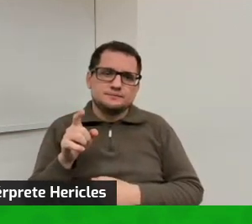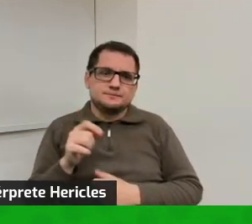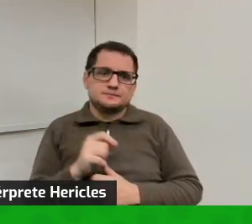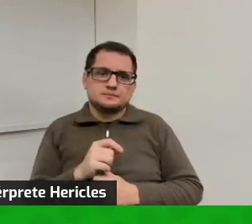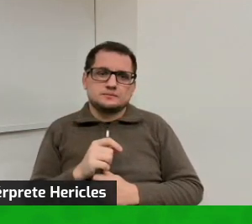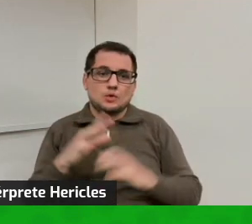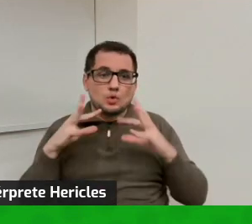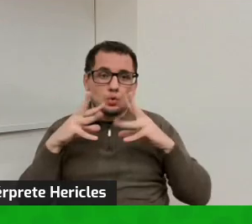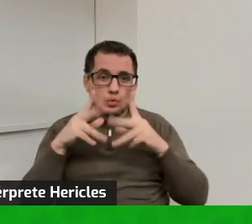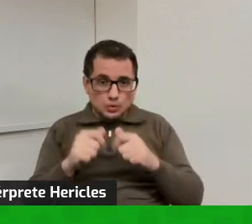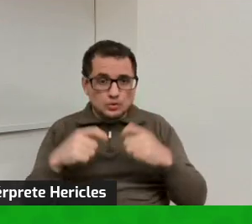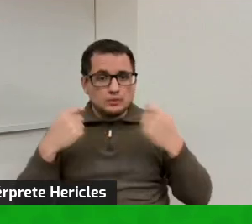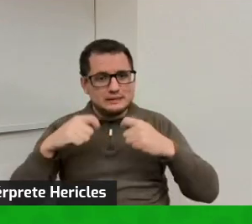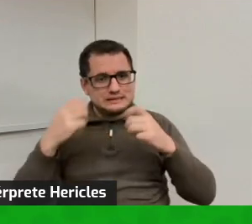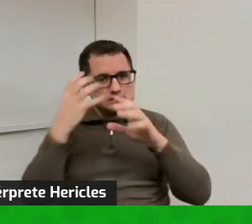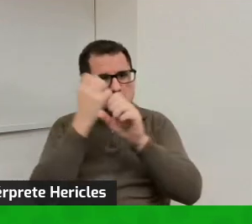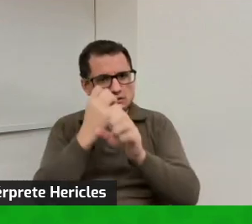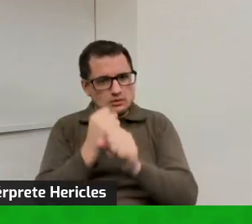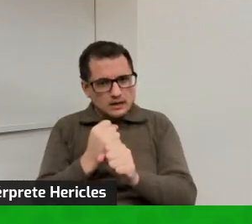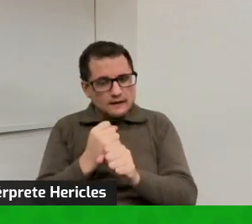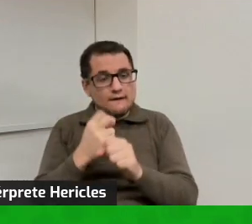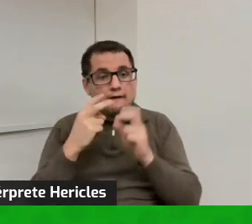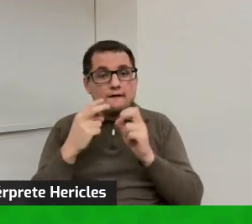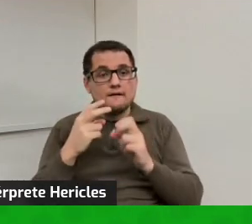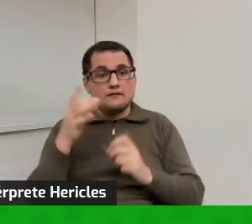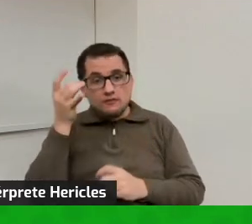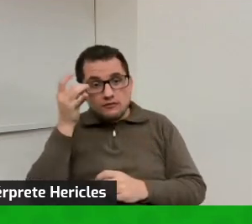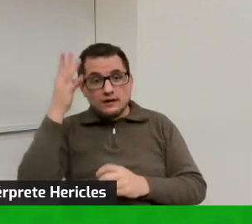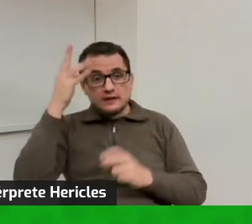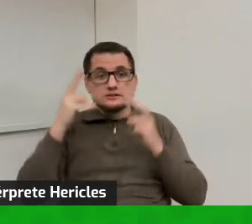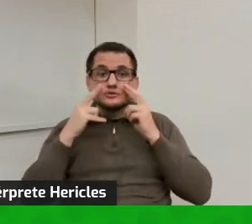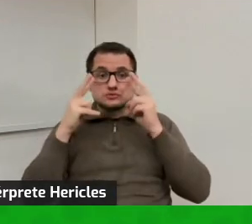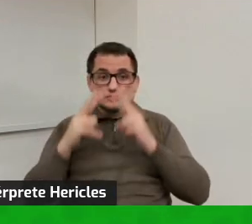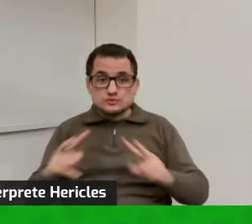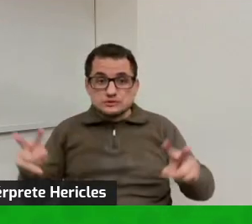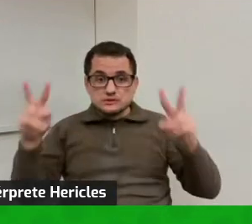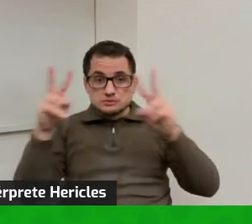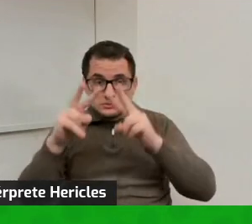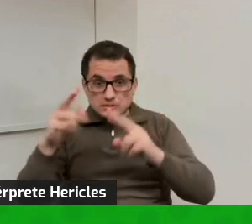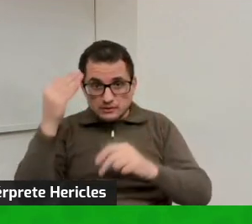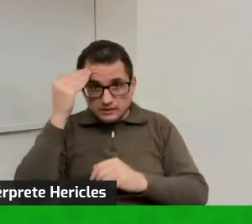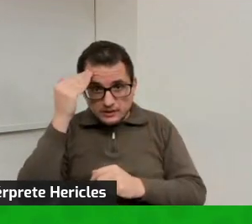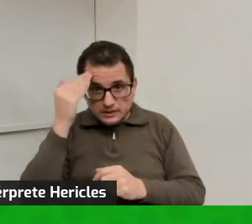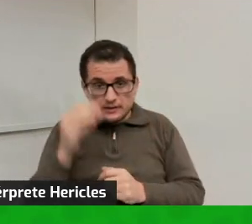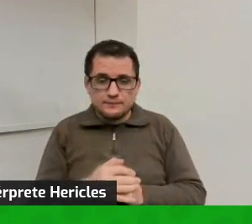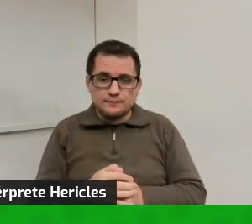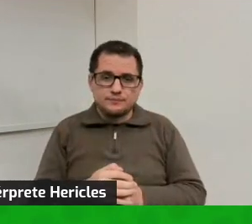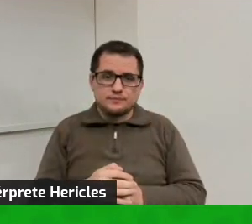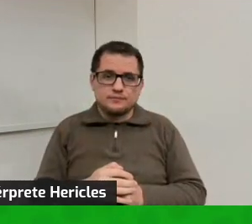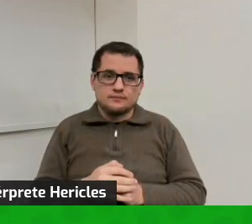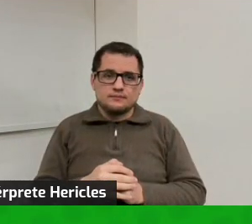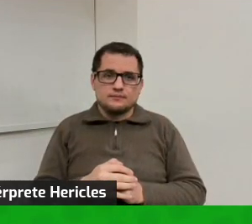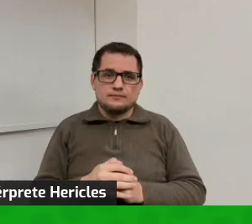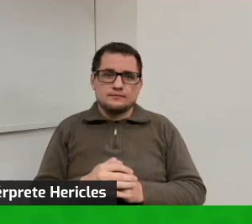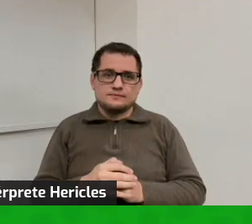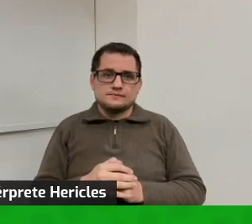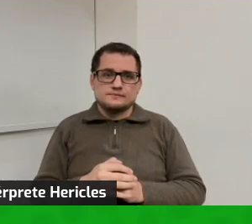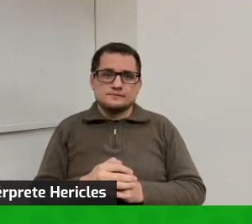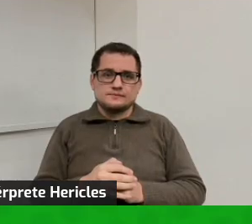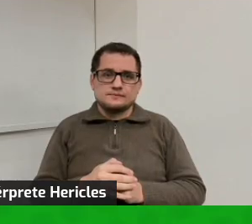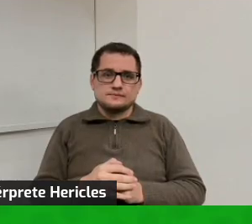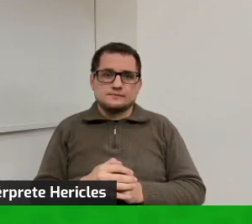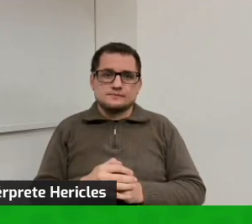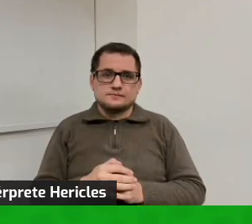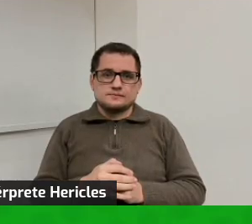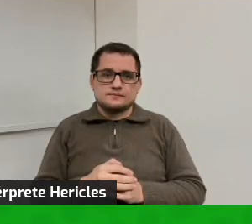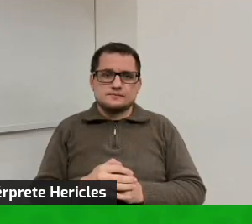tudo aqui calculado e fácil de visualizar, né? Então, posso colocar um negrito aqui também, então já tenho tudo na minha tela.